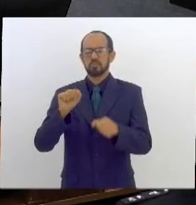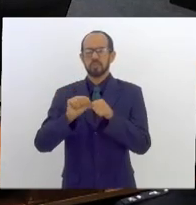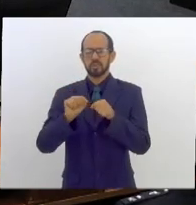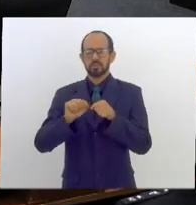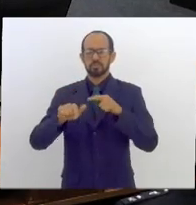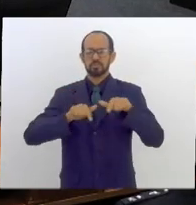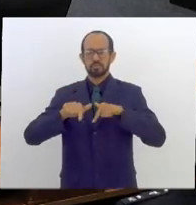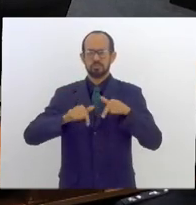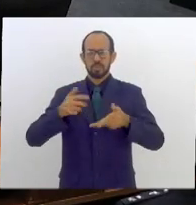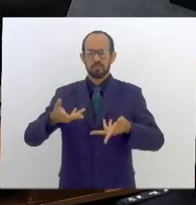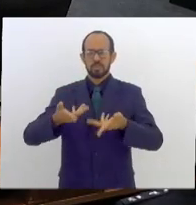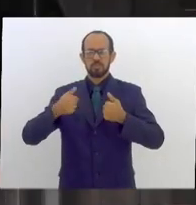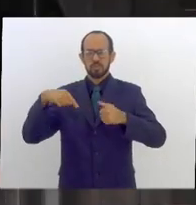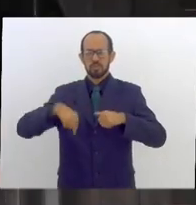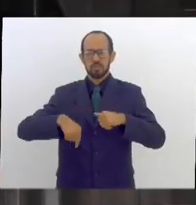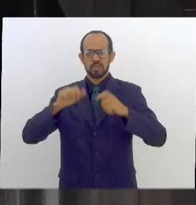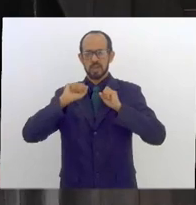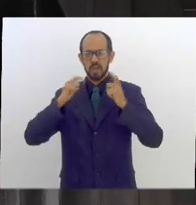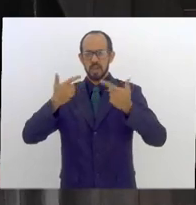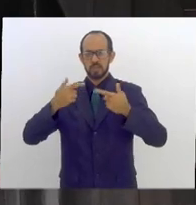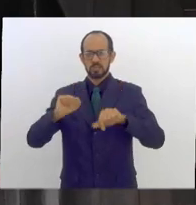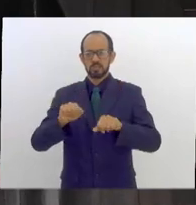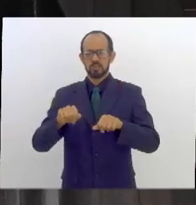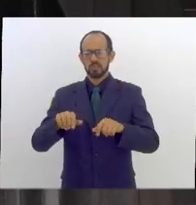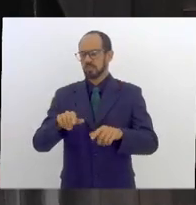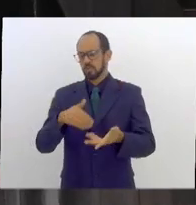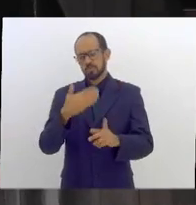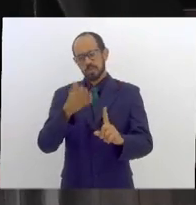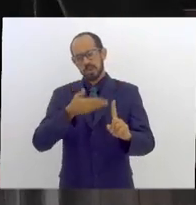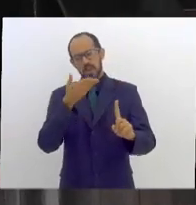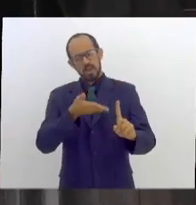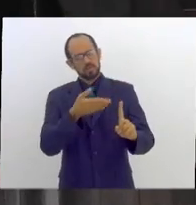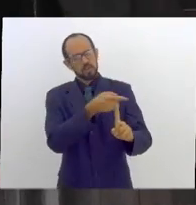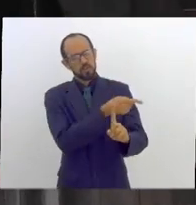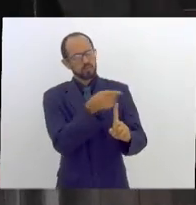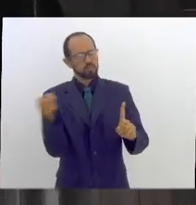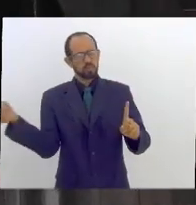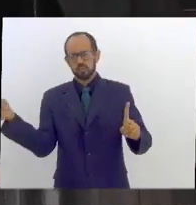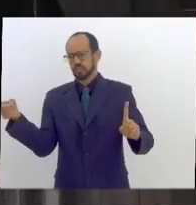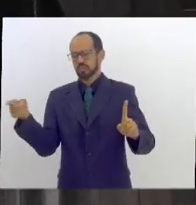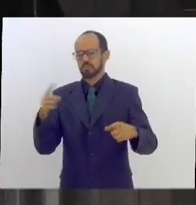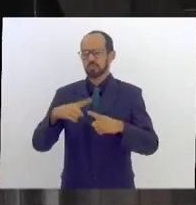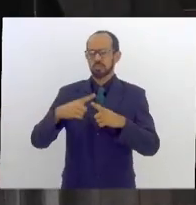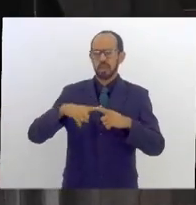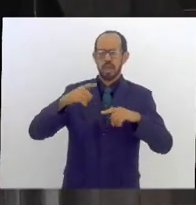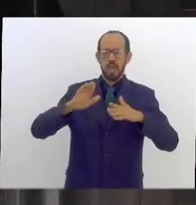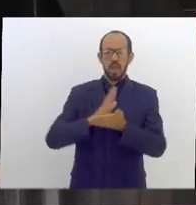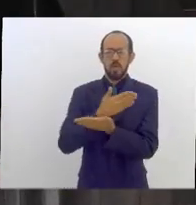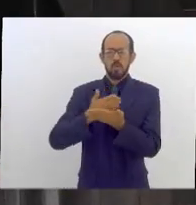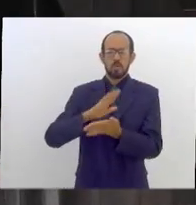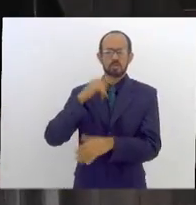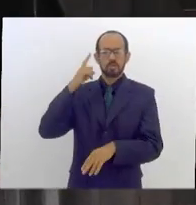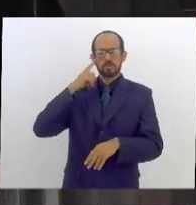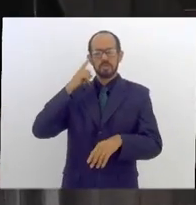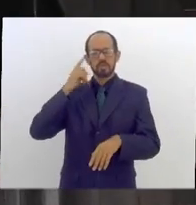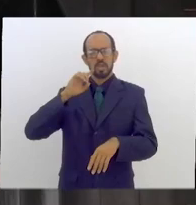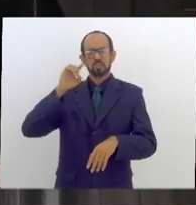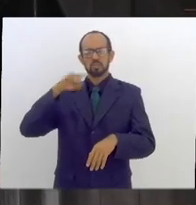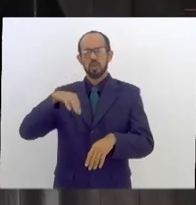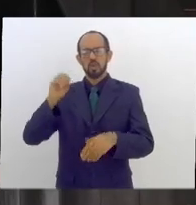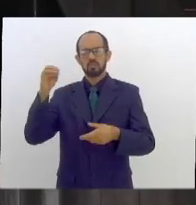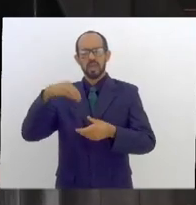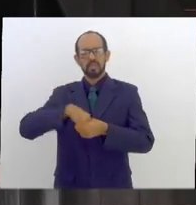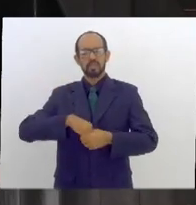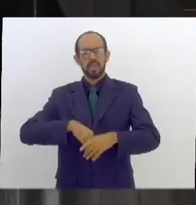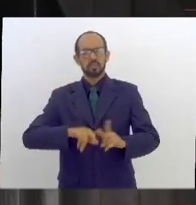trabalho sensacional aqui na casa, homenagear os senhores. Pois às vezes muitos acham que o trabalho dos senhores é ficar só